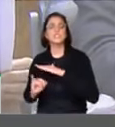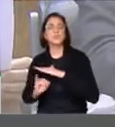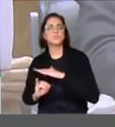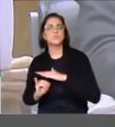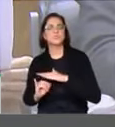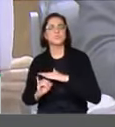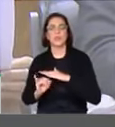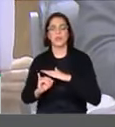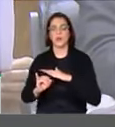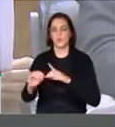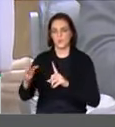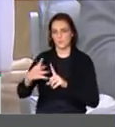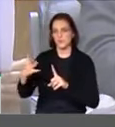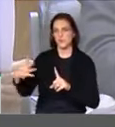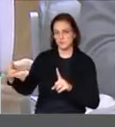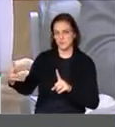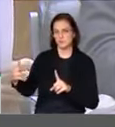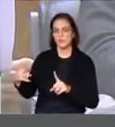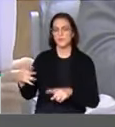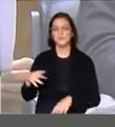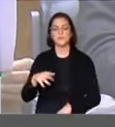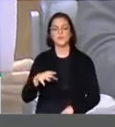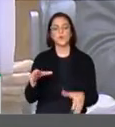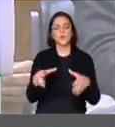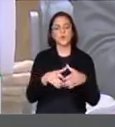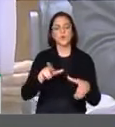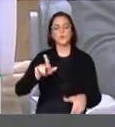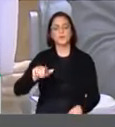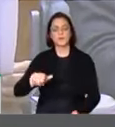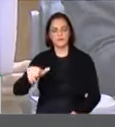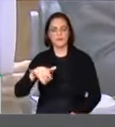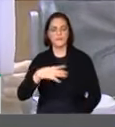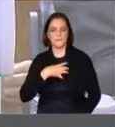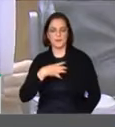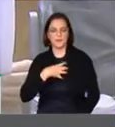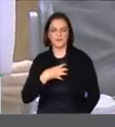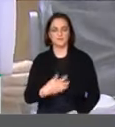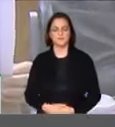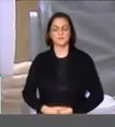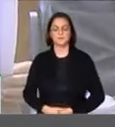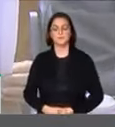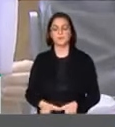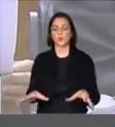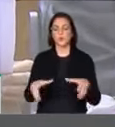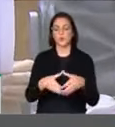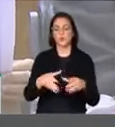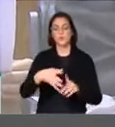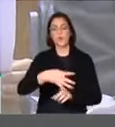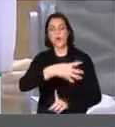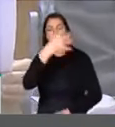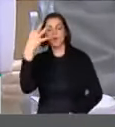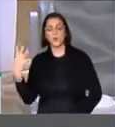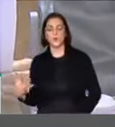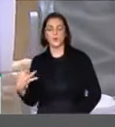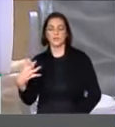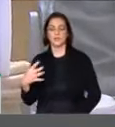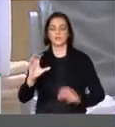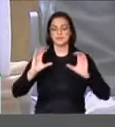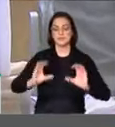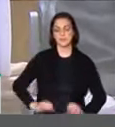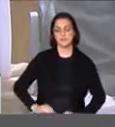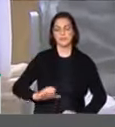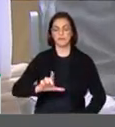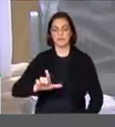as seguintes entidades, LGBTI, Grupo Gay da Bahia, Grupo Arco-Íris de Cidadania